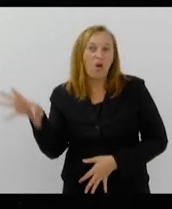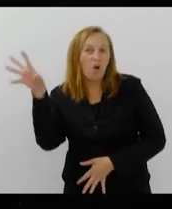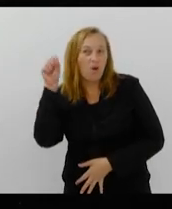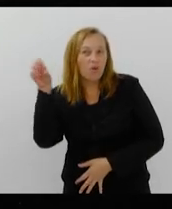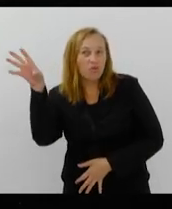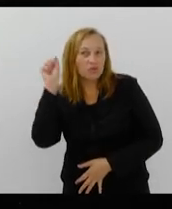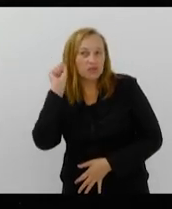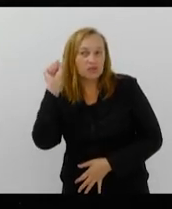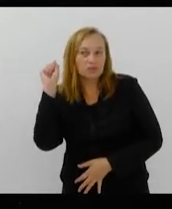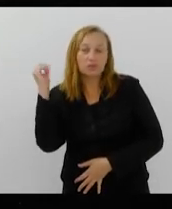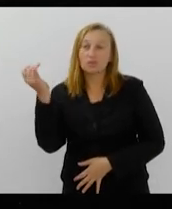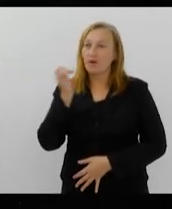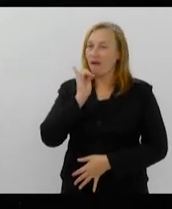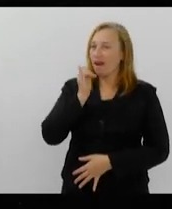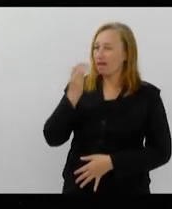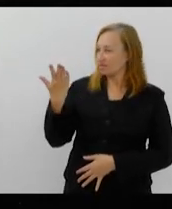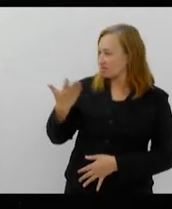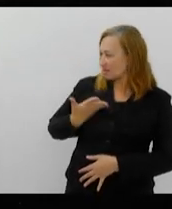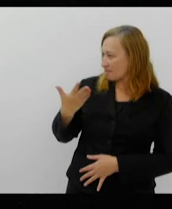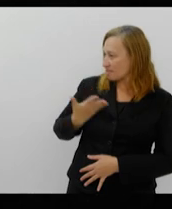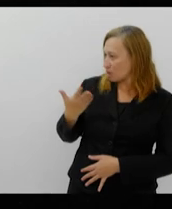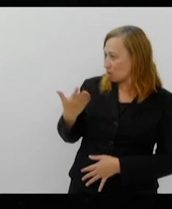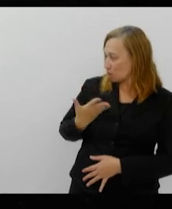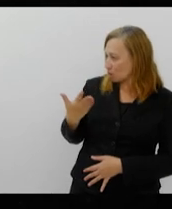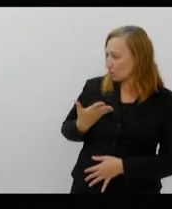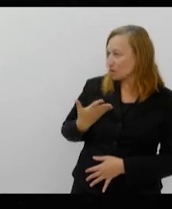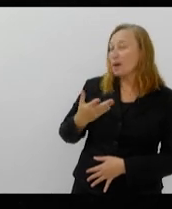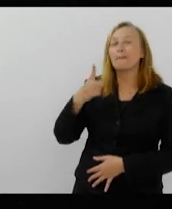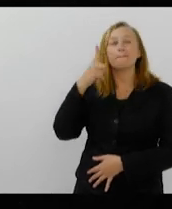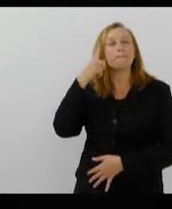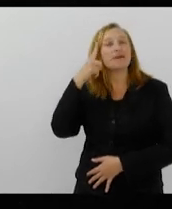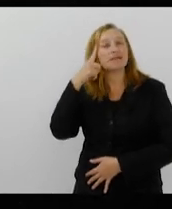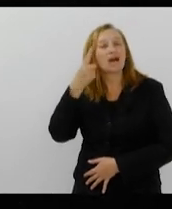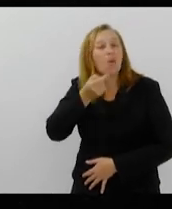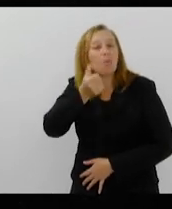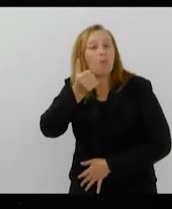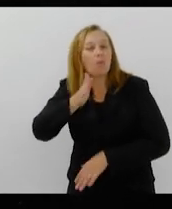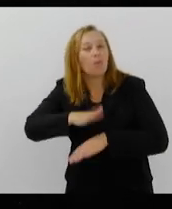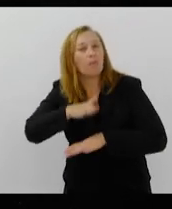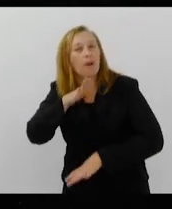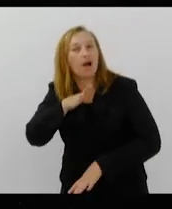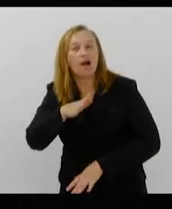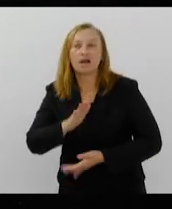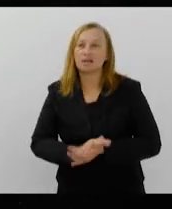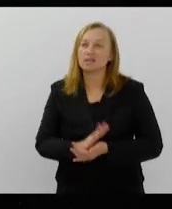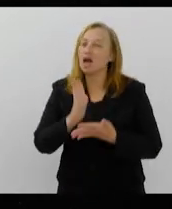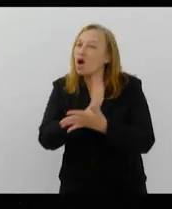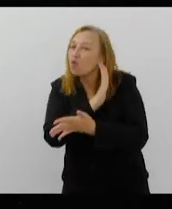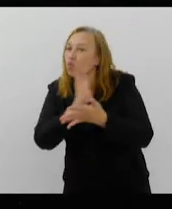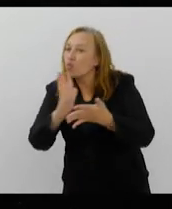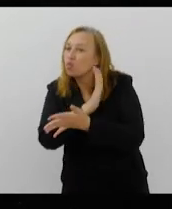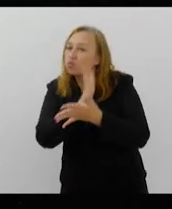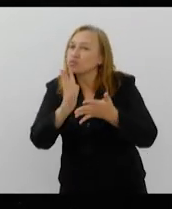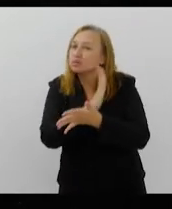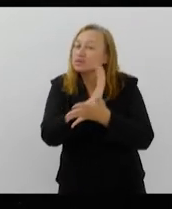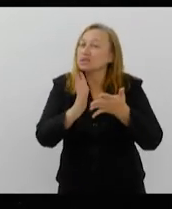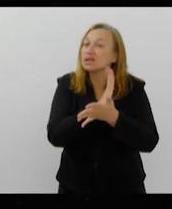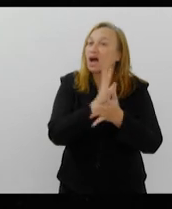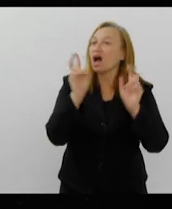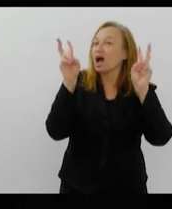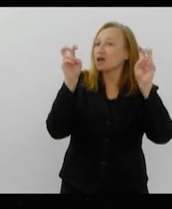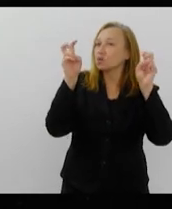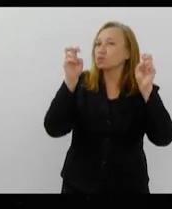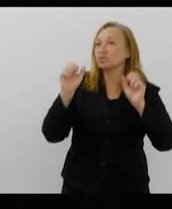esses companheiros, isso me fez refletir um pouco mais sobre algumas questões que são